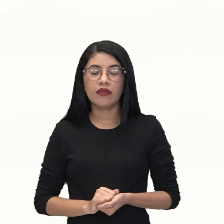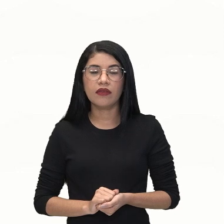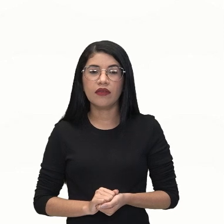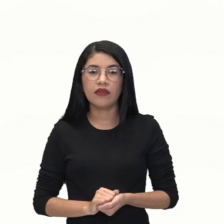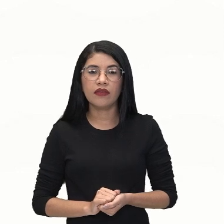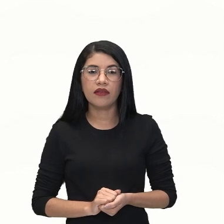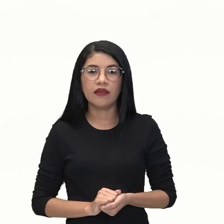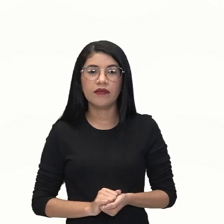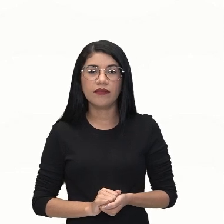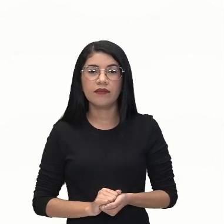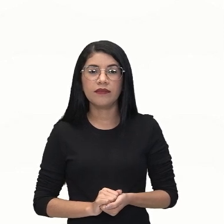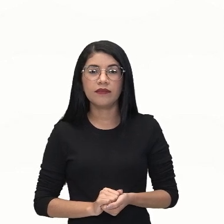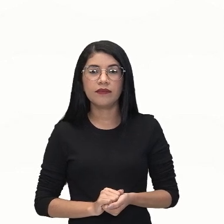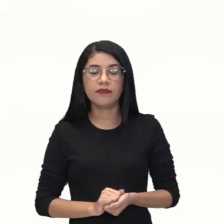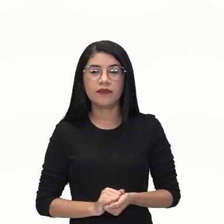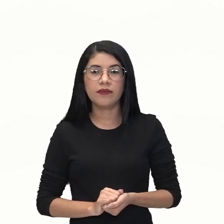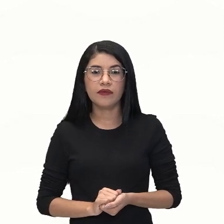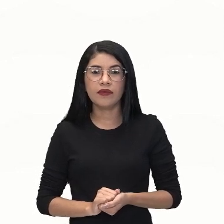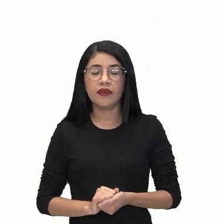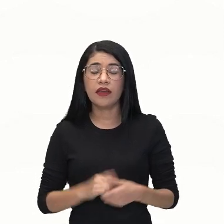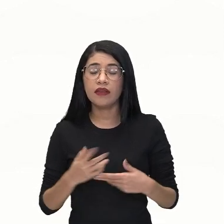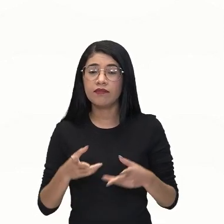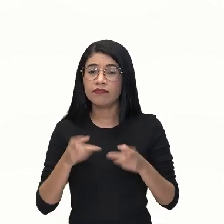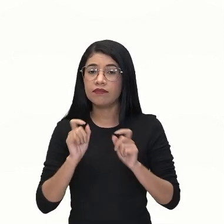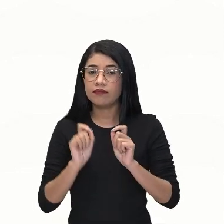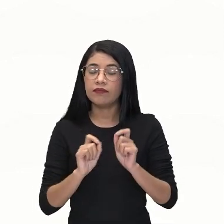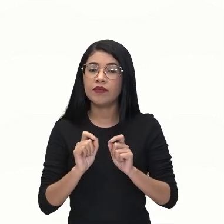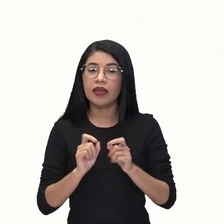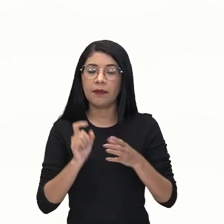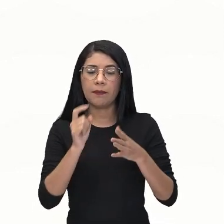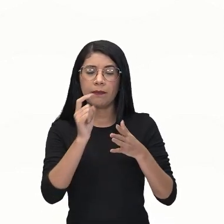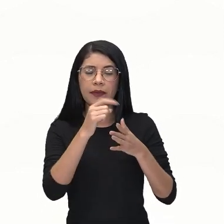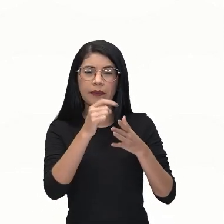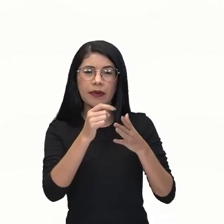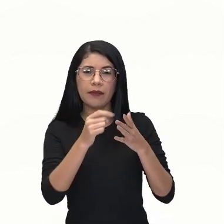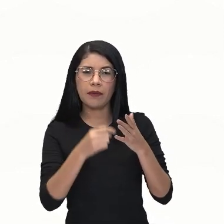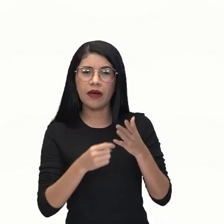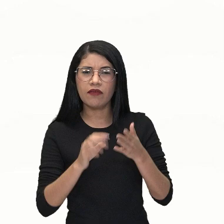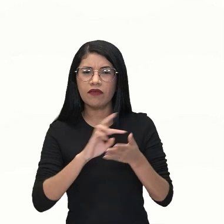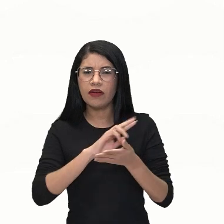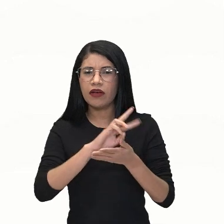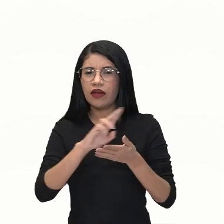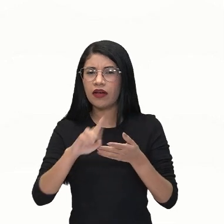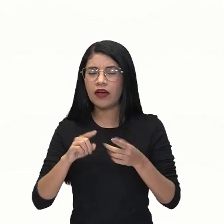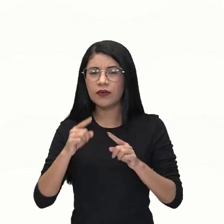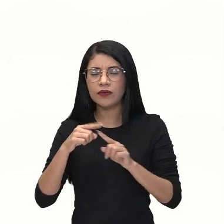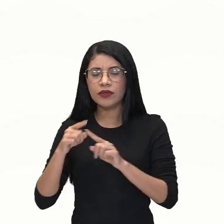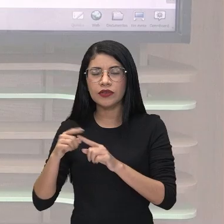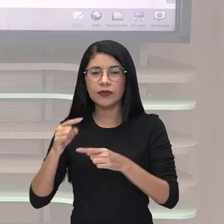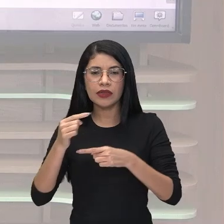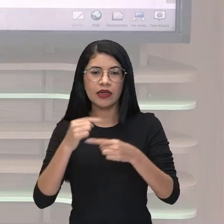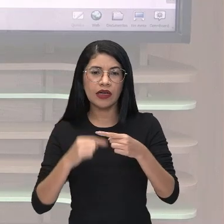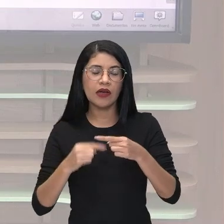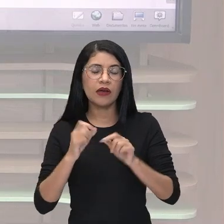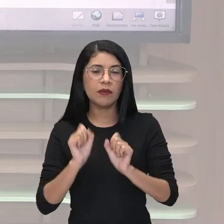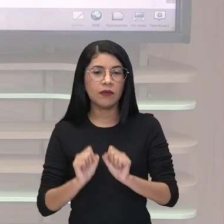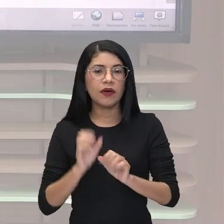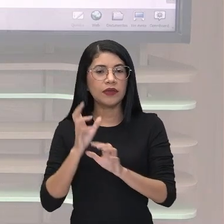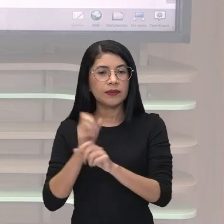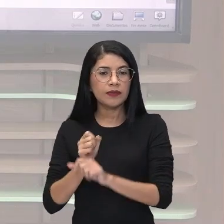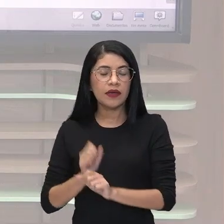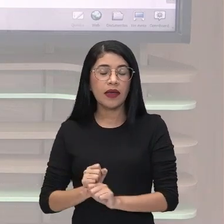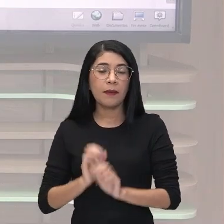Ok. Então, vocês viram aí que nós temos vários tipos de razões que a gente pode trabalhar e que